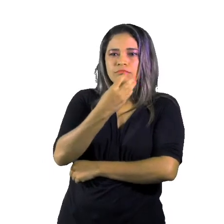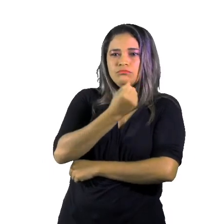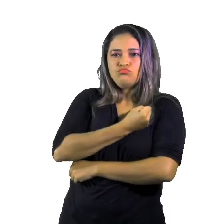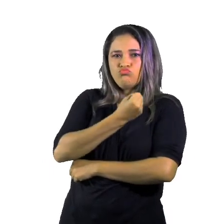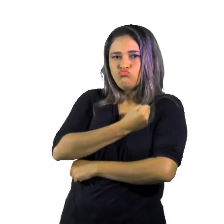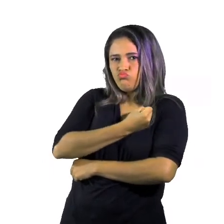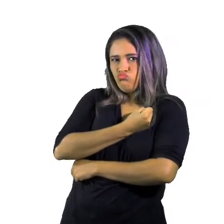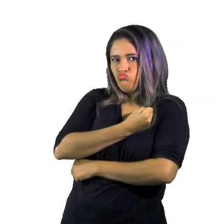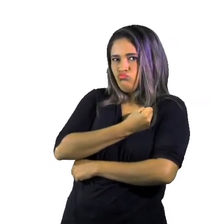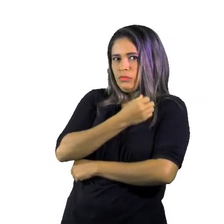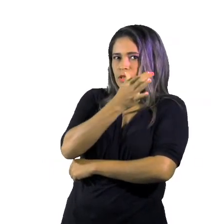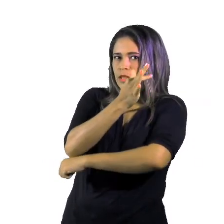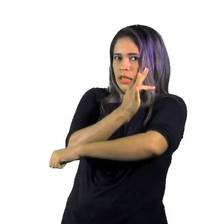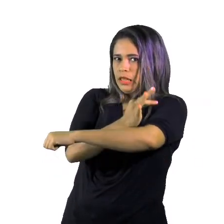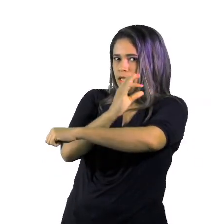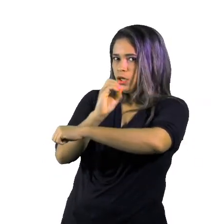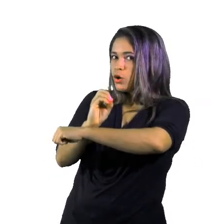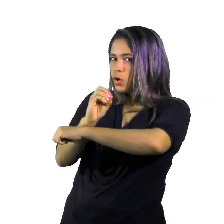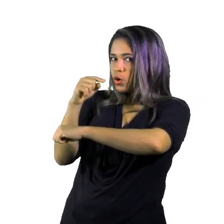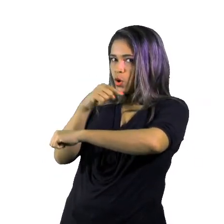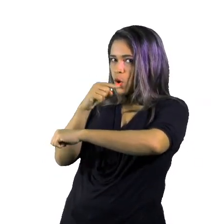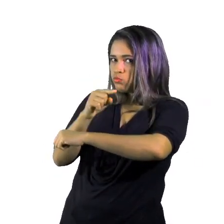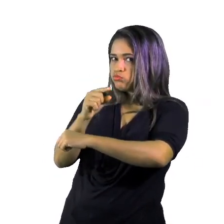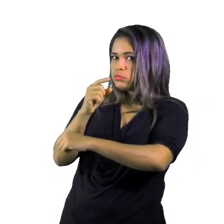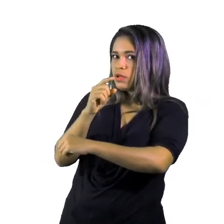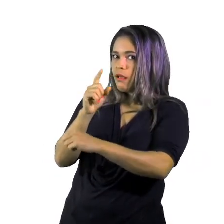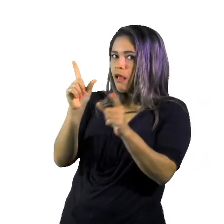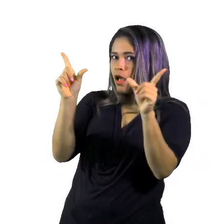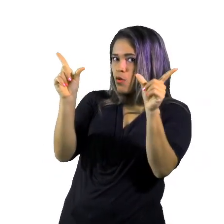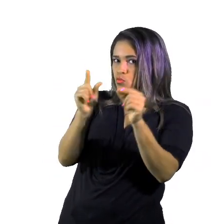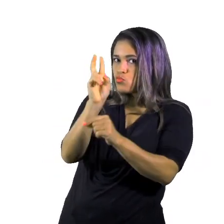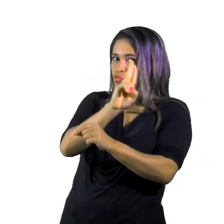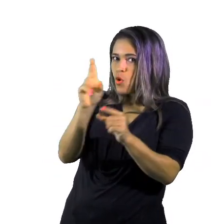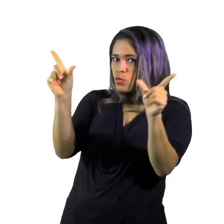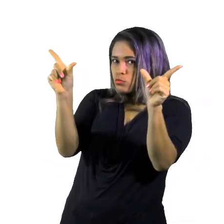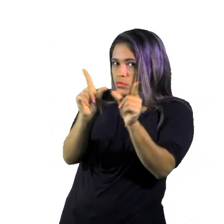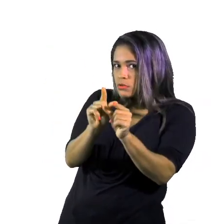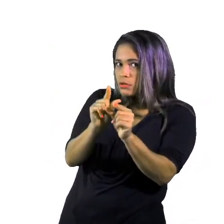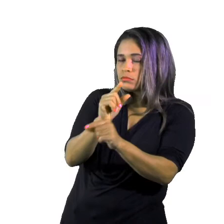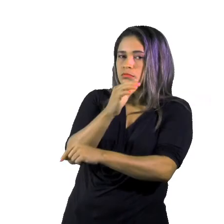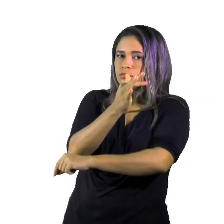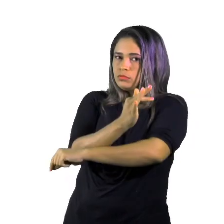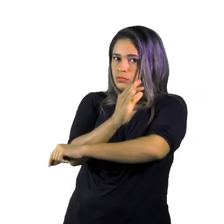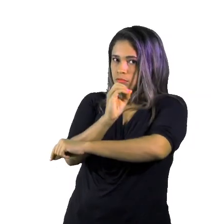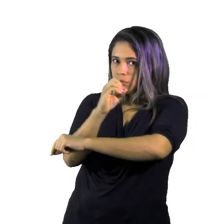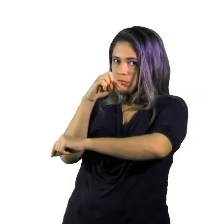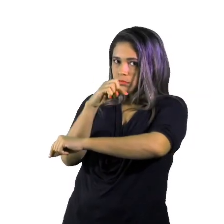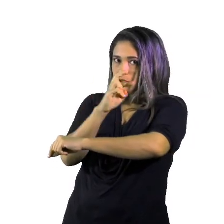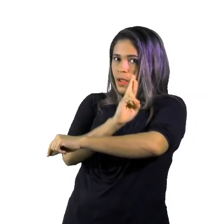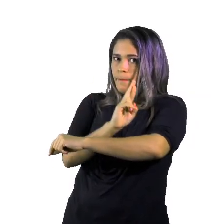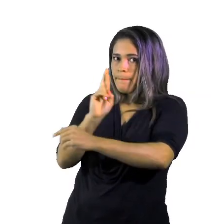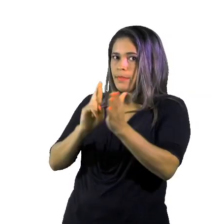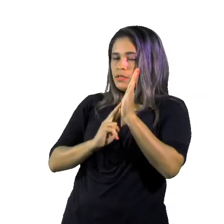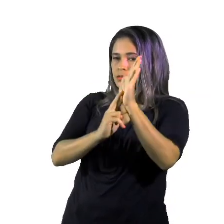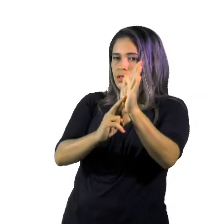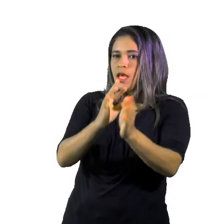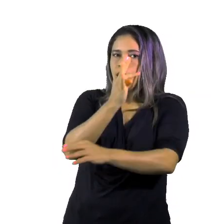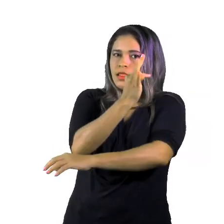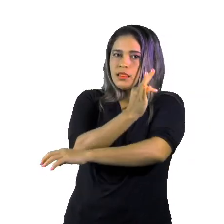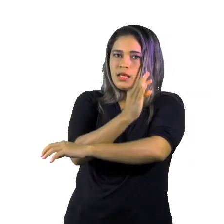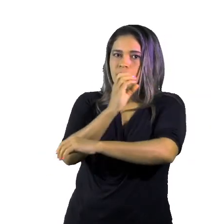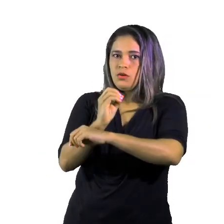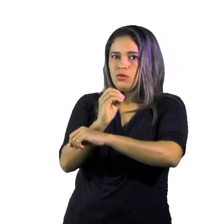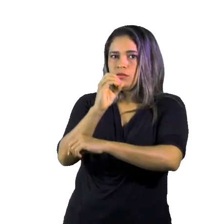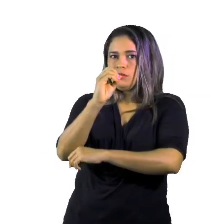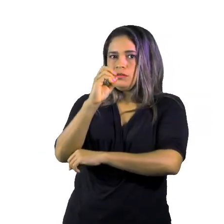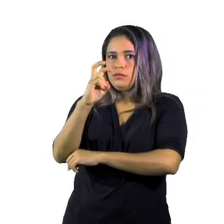letra TO, que é a sigla do estado Tocantins. A TO-050, também chamada de